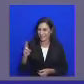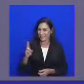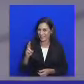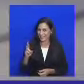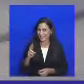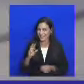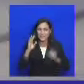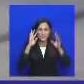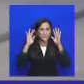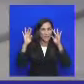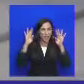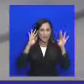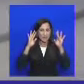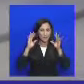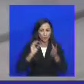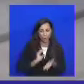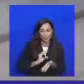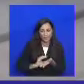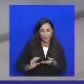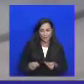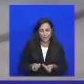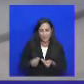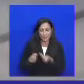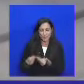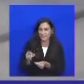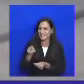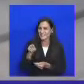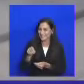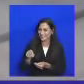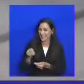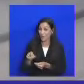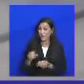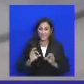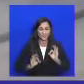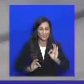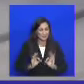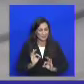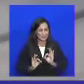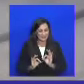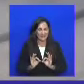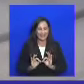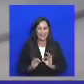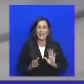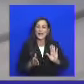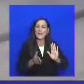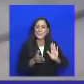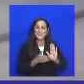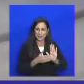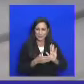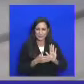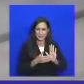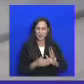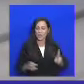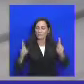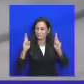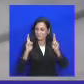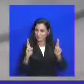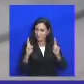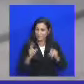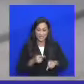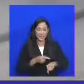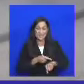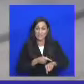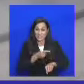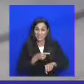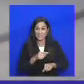20.985.373 reais. Já pensou? Esse prêmio pode sair para você. Então se prepara aí. Apostas em mãos, fica na torcida, porque